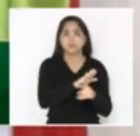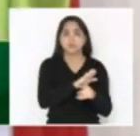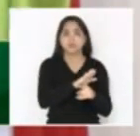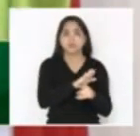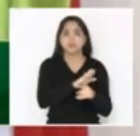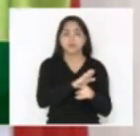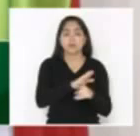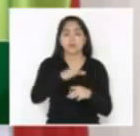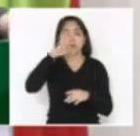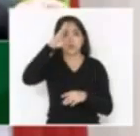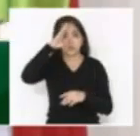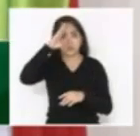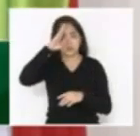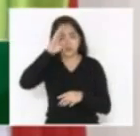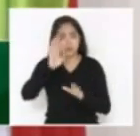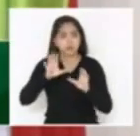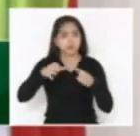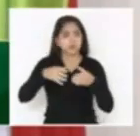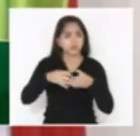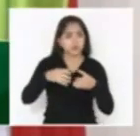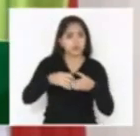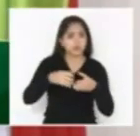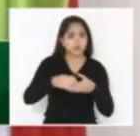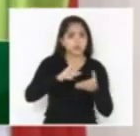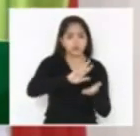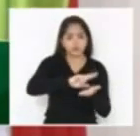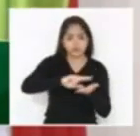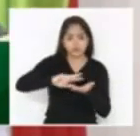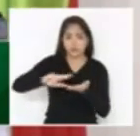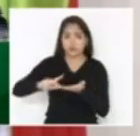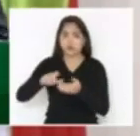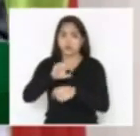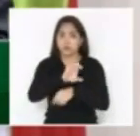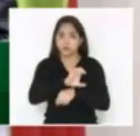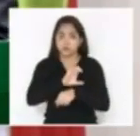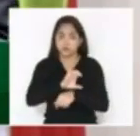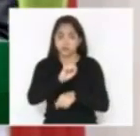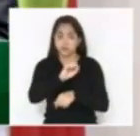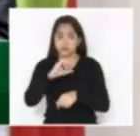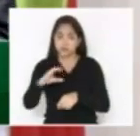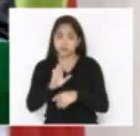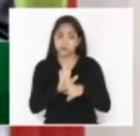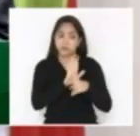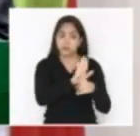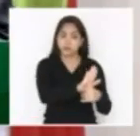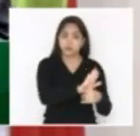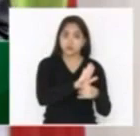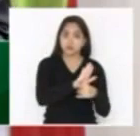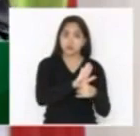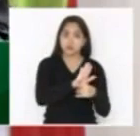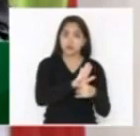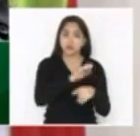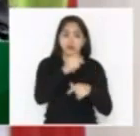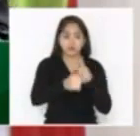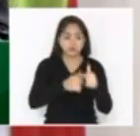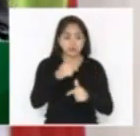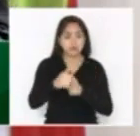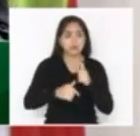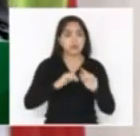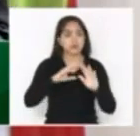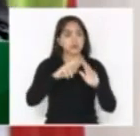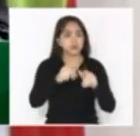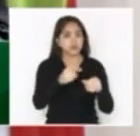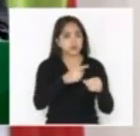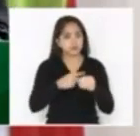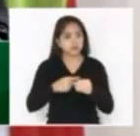soldados, com corporação de várias partes do nosso estado para ajudar o trabalho de todos os municípios.